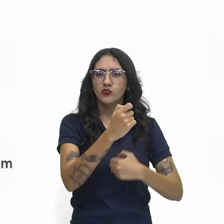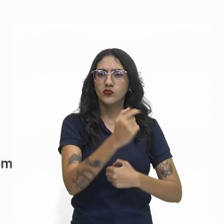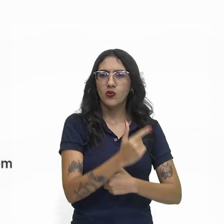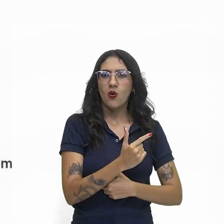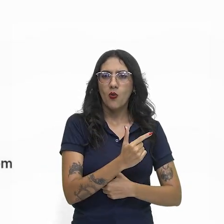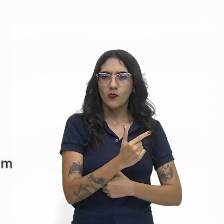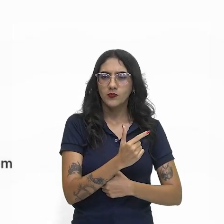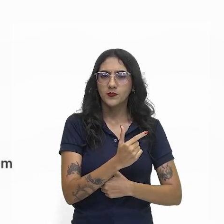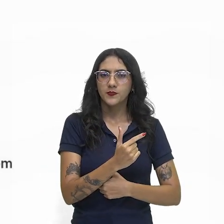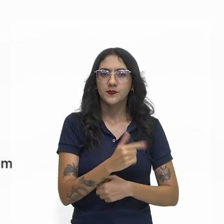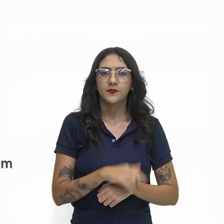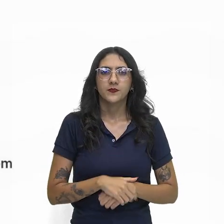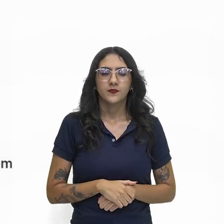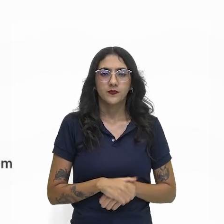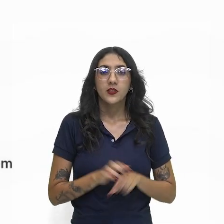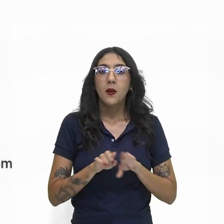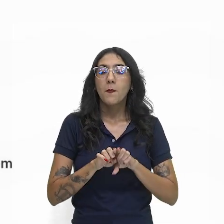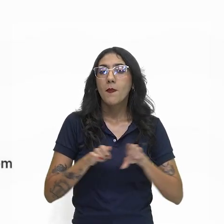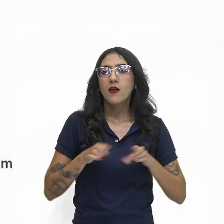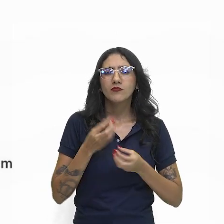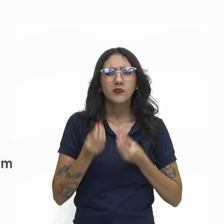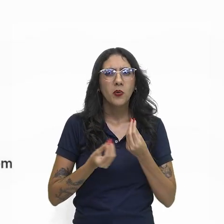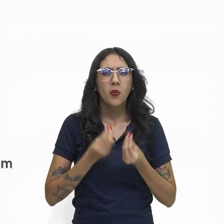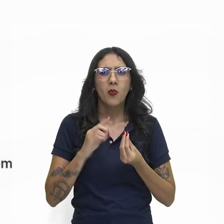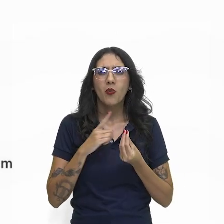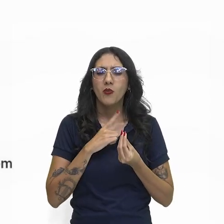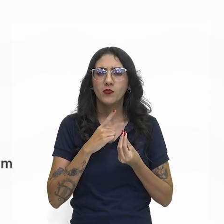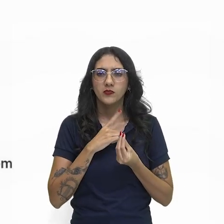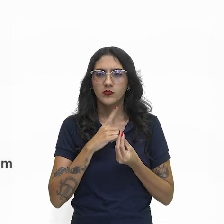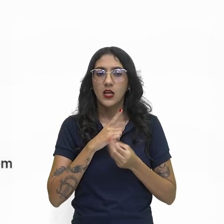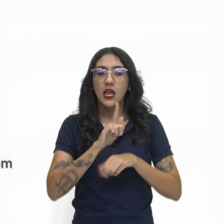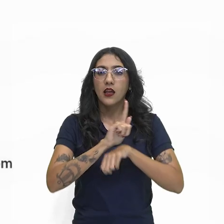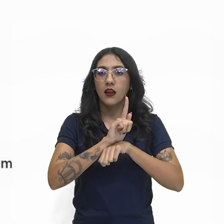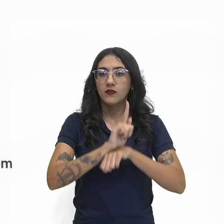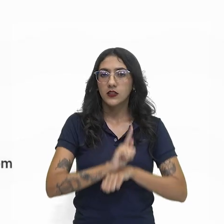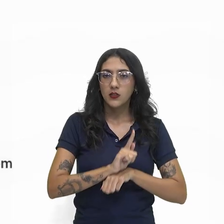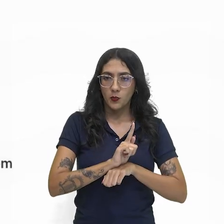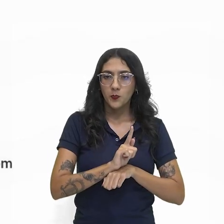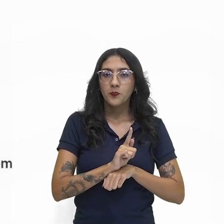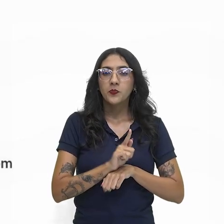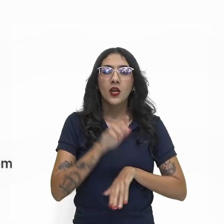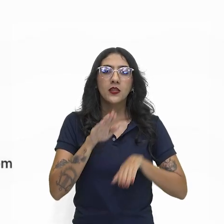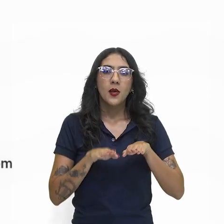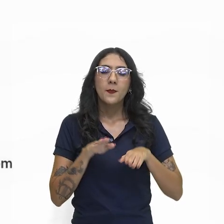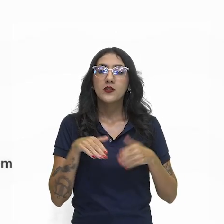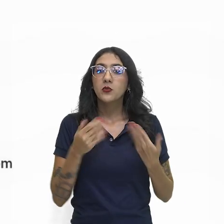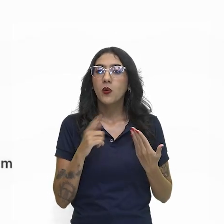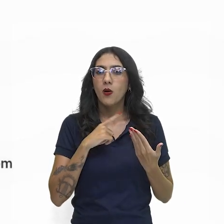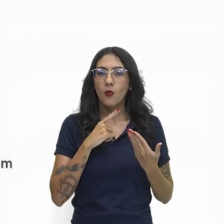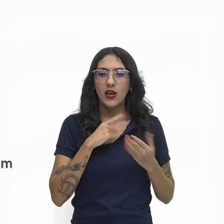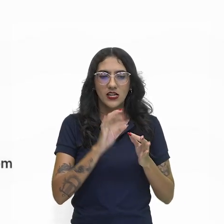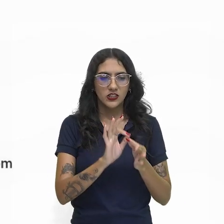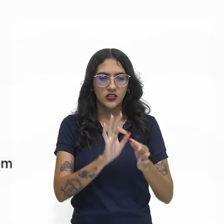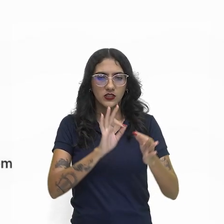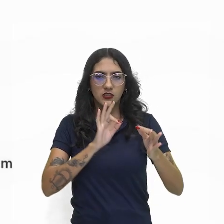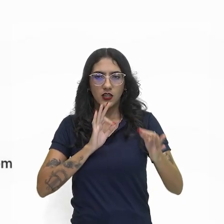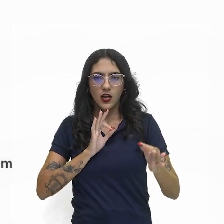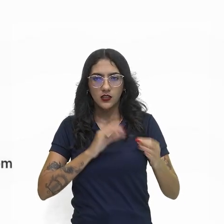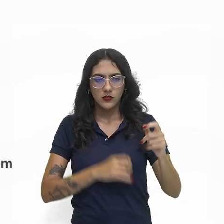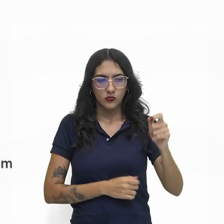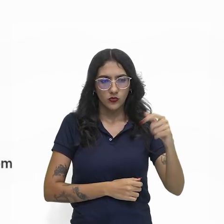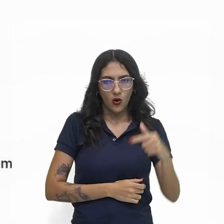Pessoal, como a força gravitacional entre o Sol e a Terra depende da distância entre a Terra e o